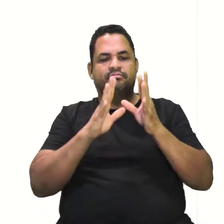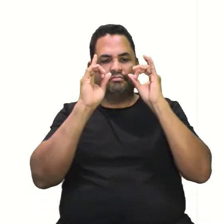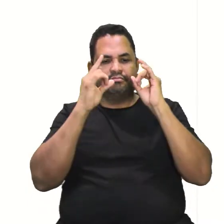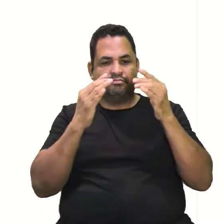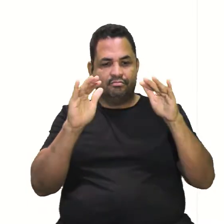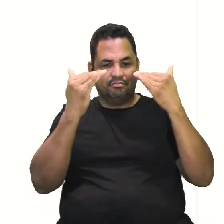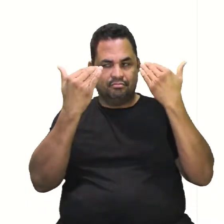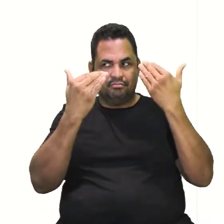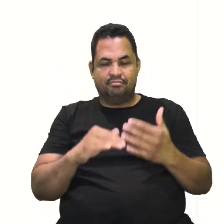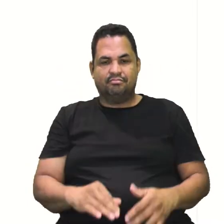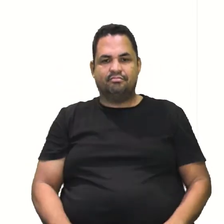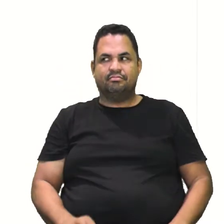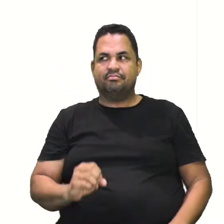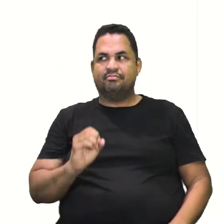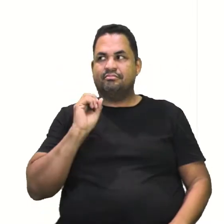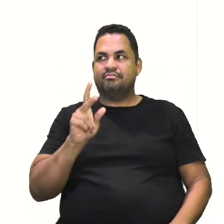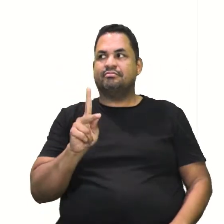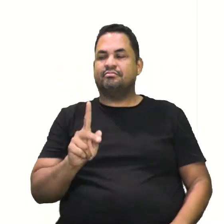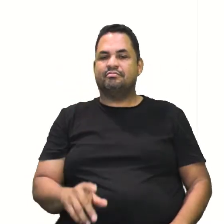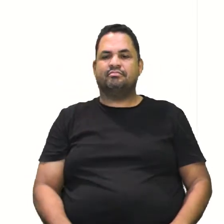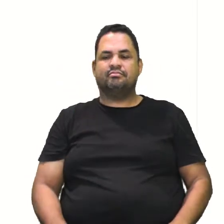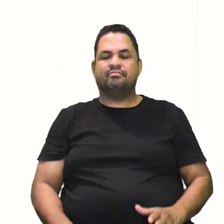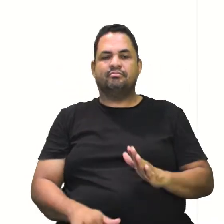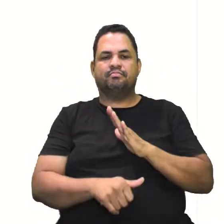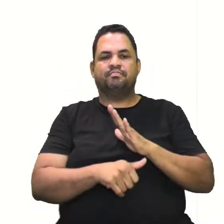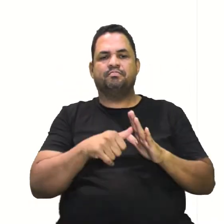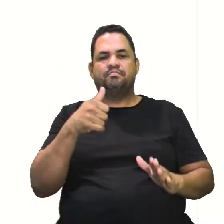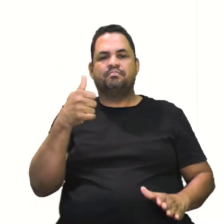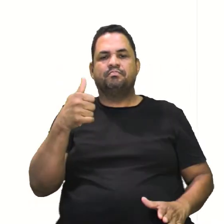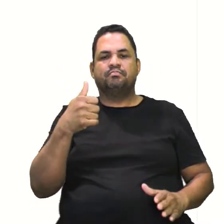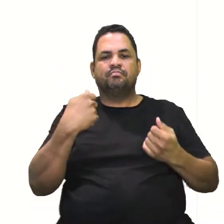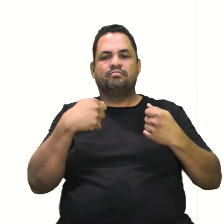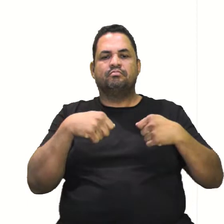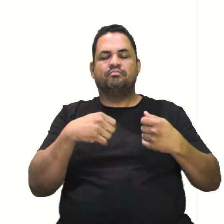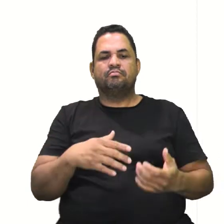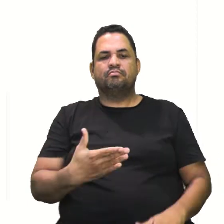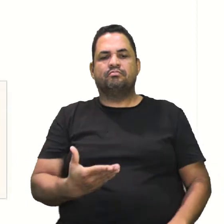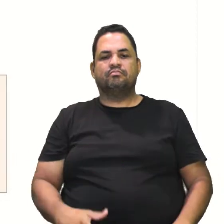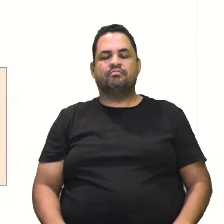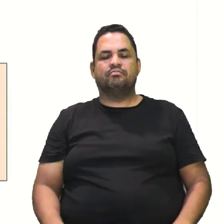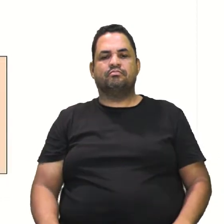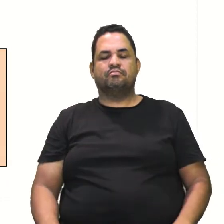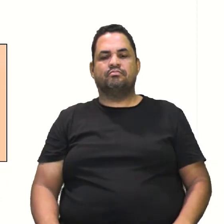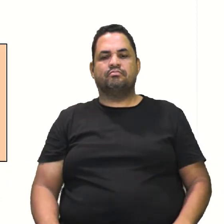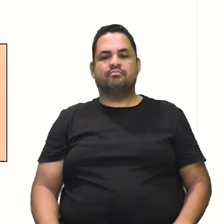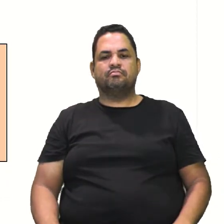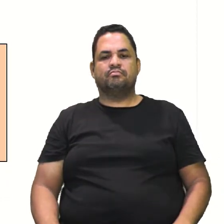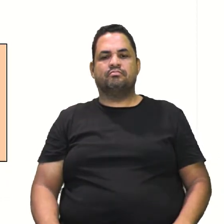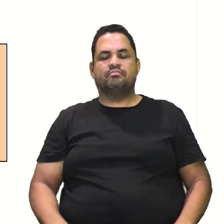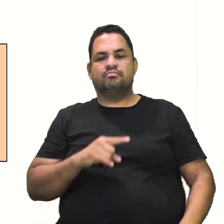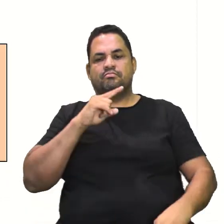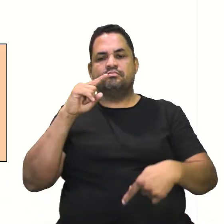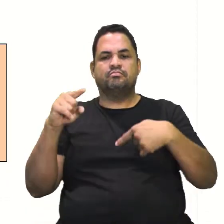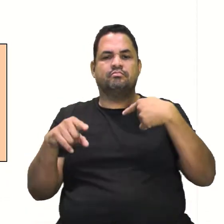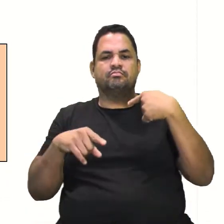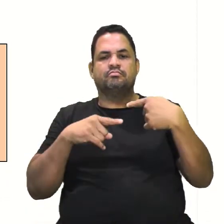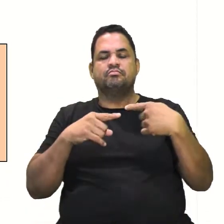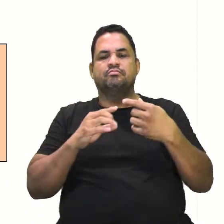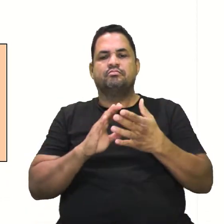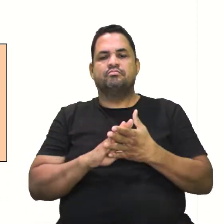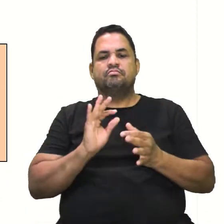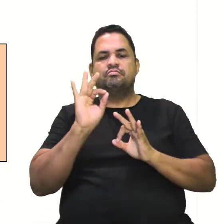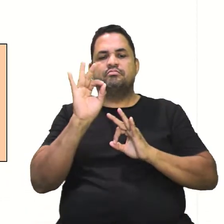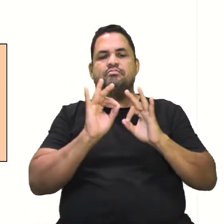detalhes. Ok. Vamos lá, ok. Primeiro caso. No primeiro caso, o nosso foco